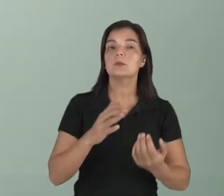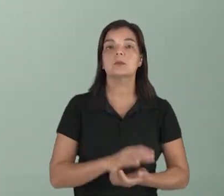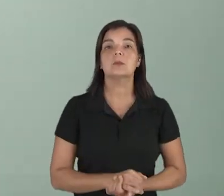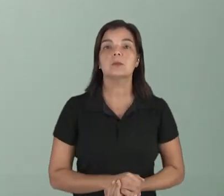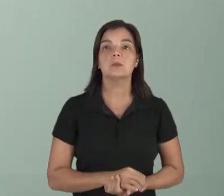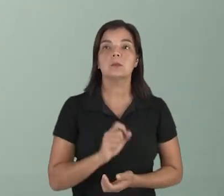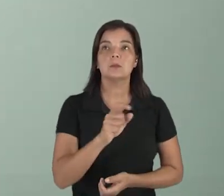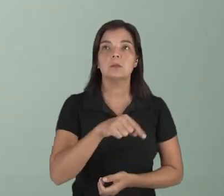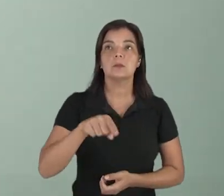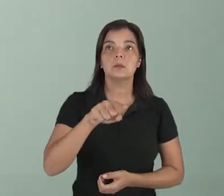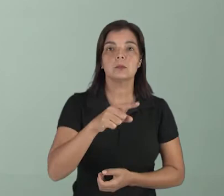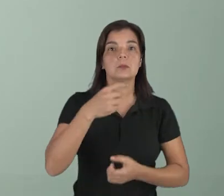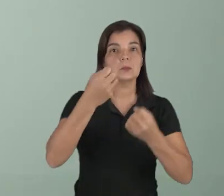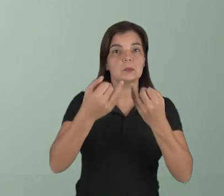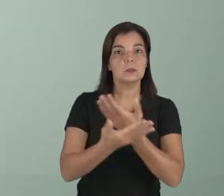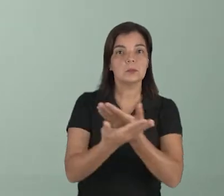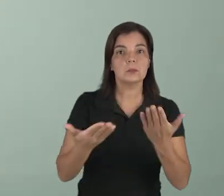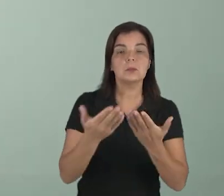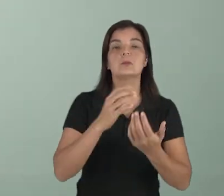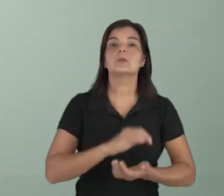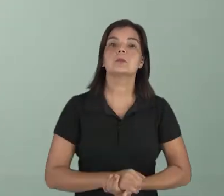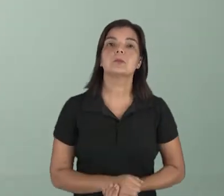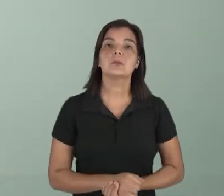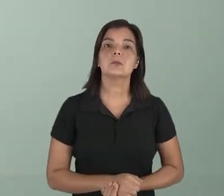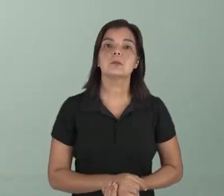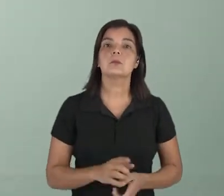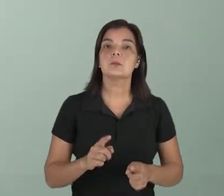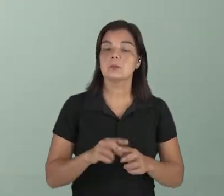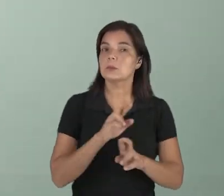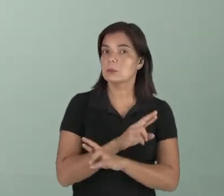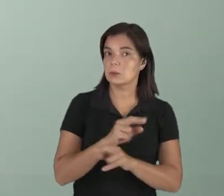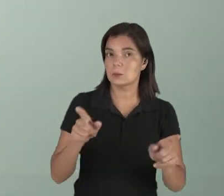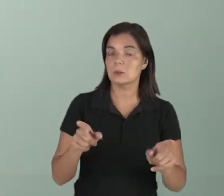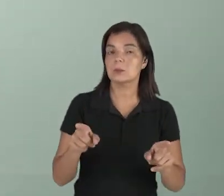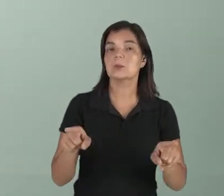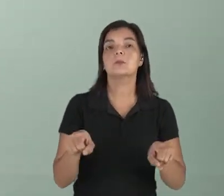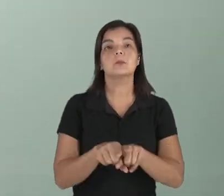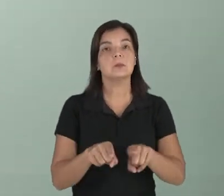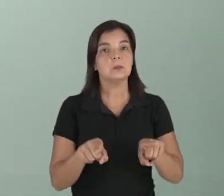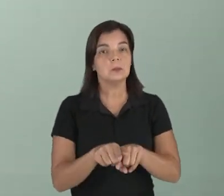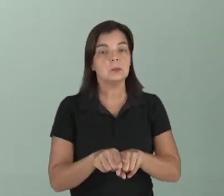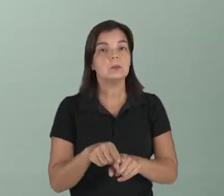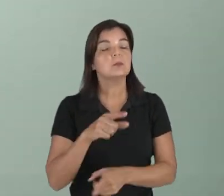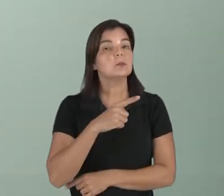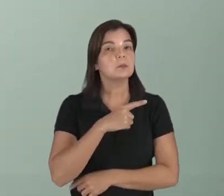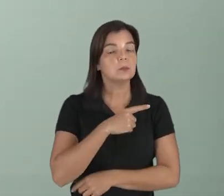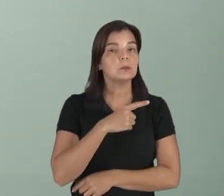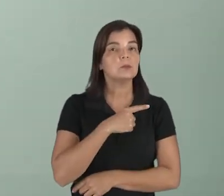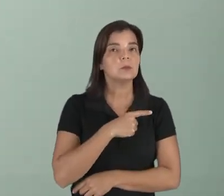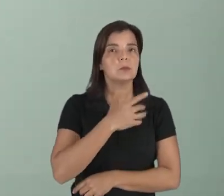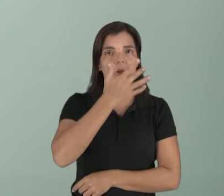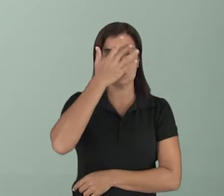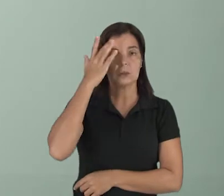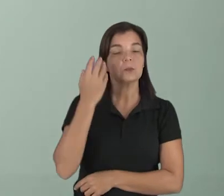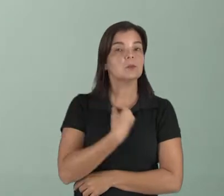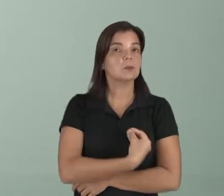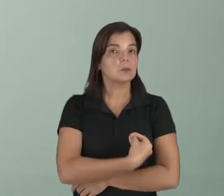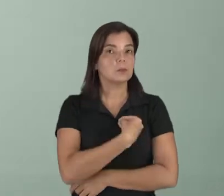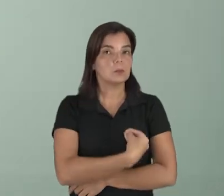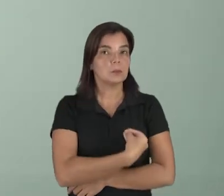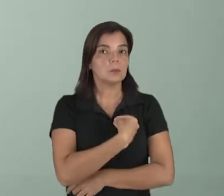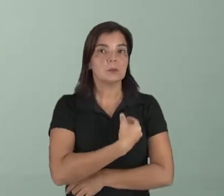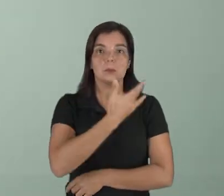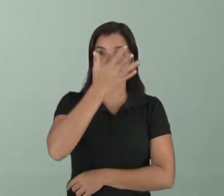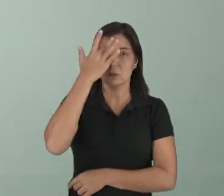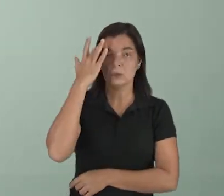que eu quero falar sobre isso? Elas são muito diferentes entre elas e quando o participante, quando a